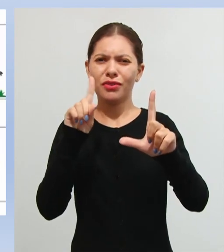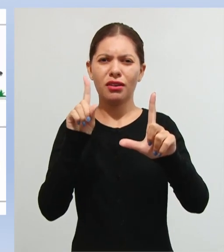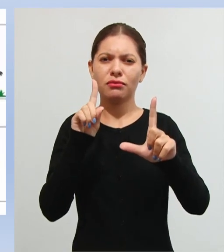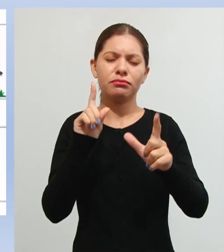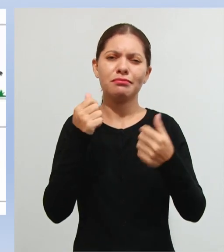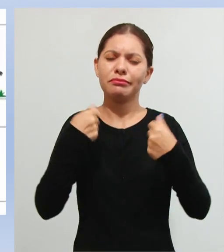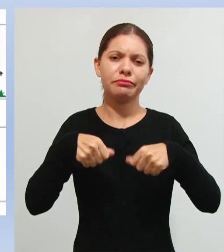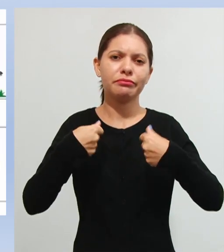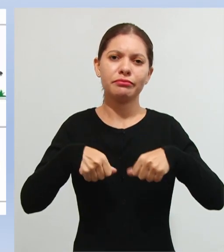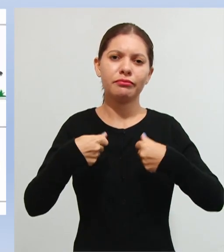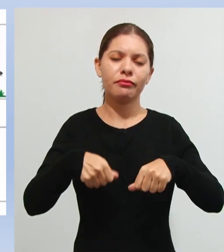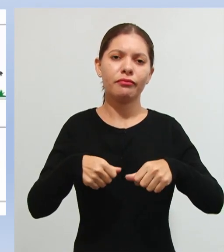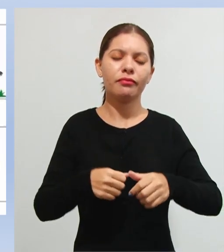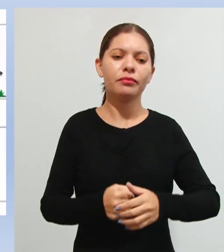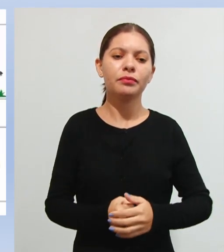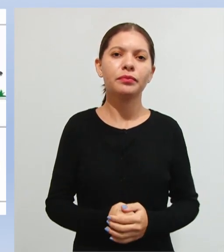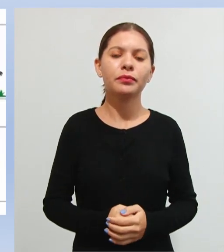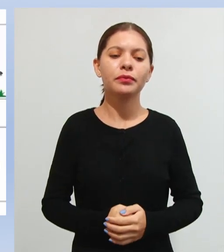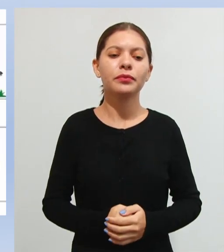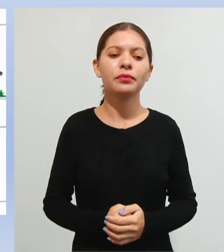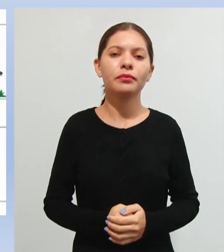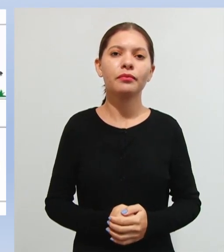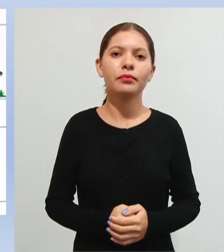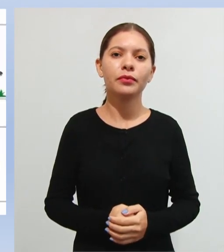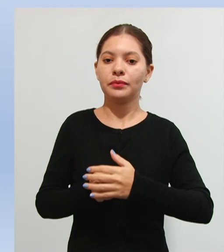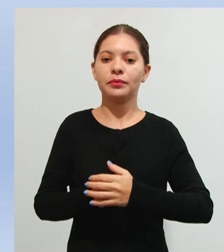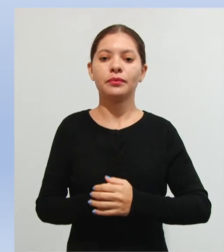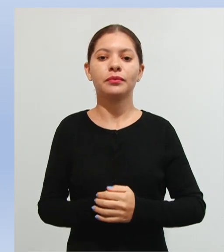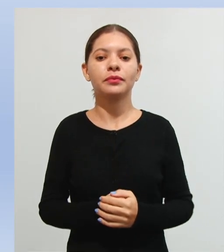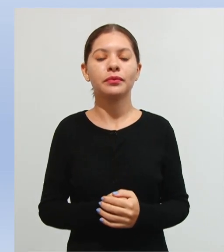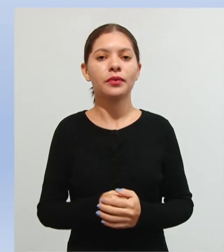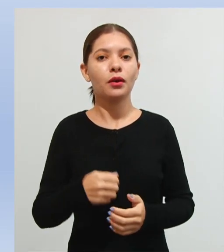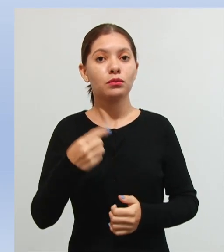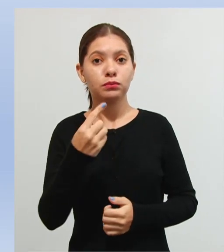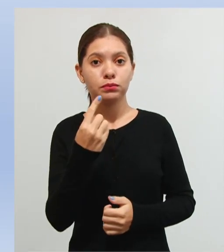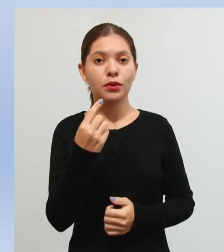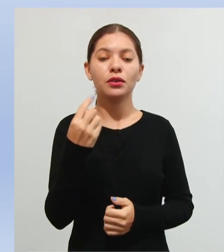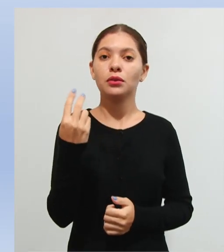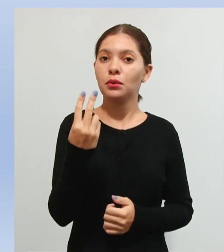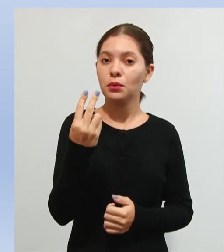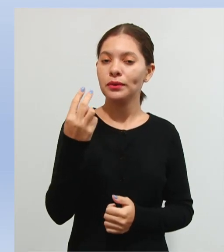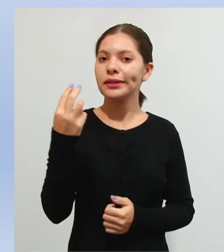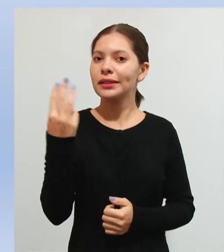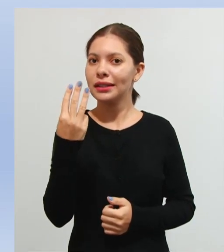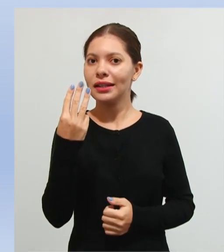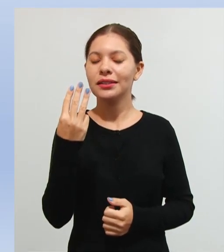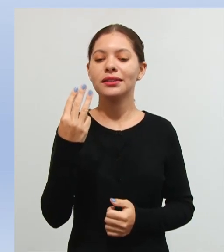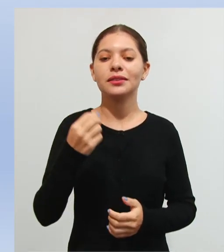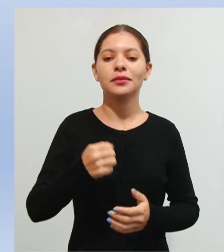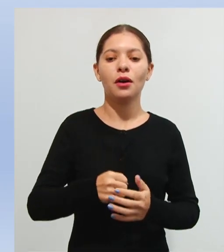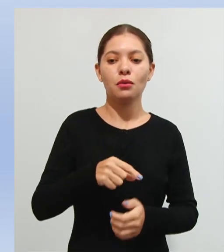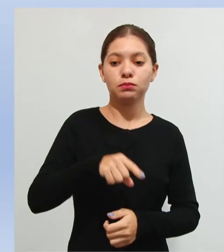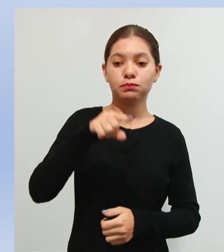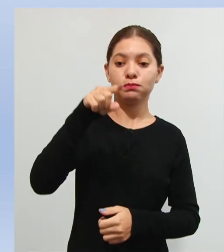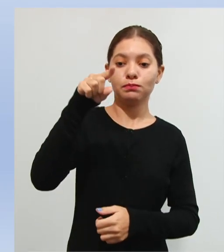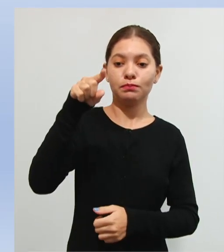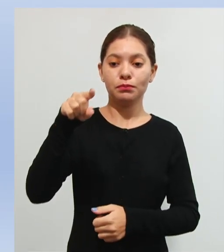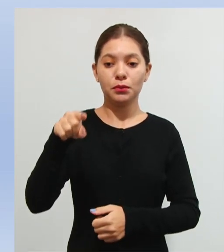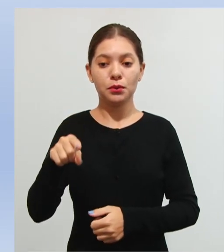lado direito, ao fundo, nós temos uma parede branca com pontos interligados